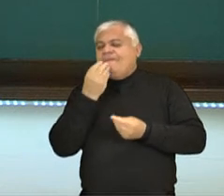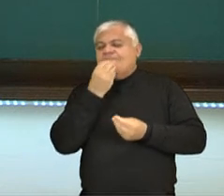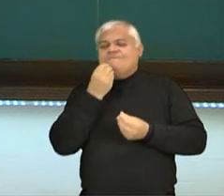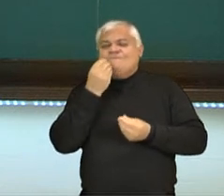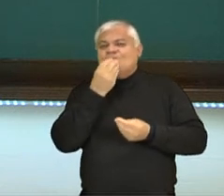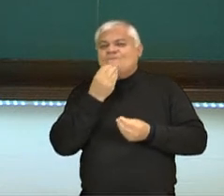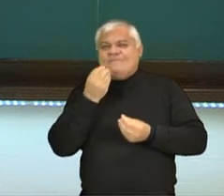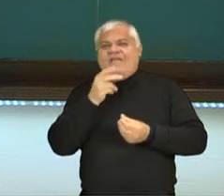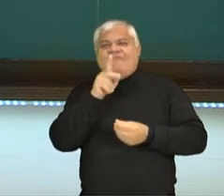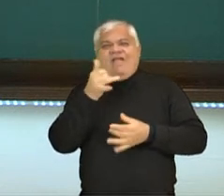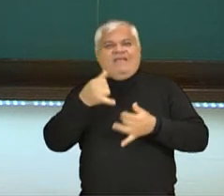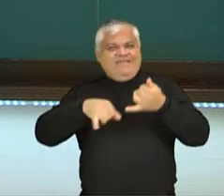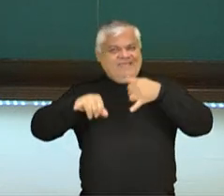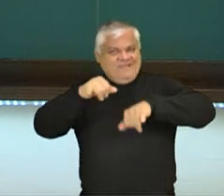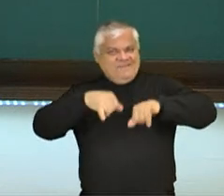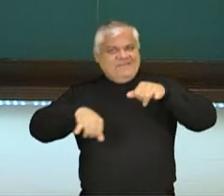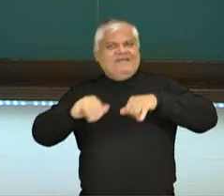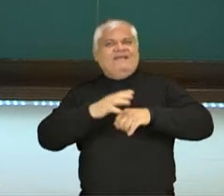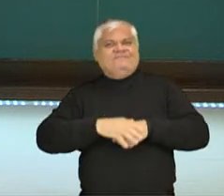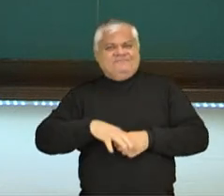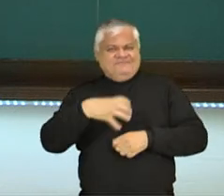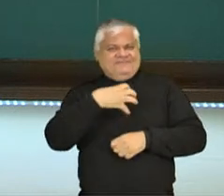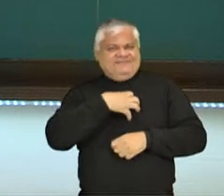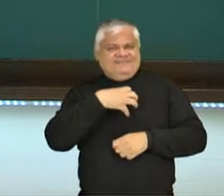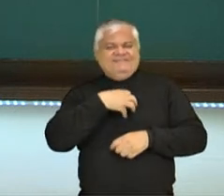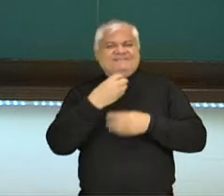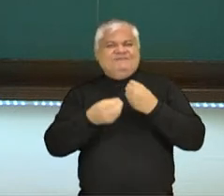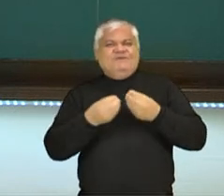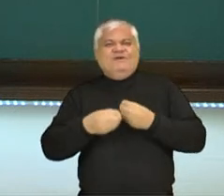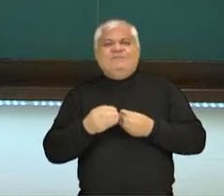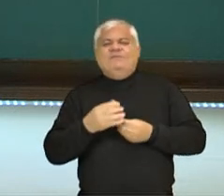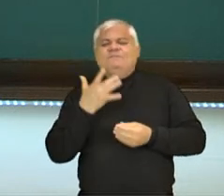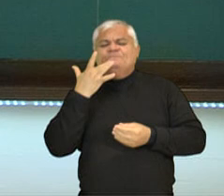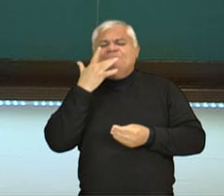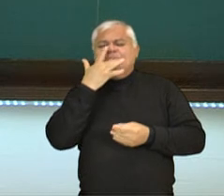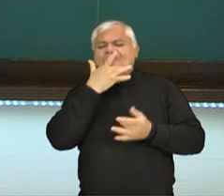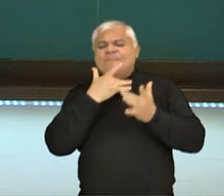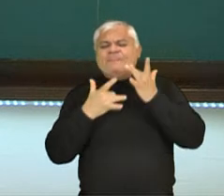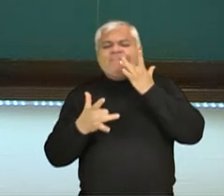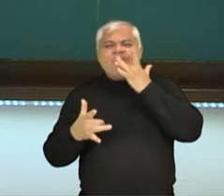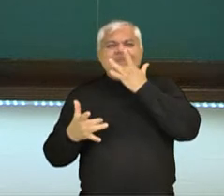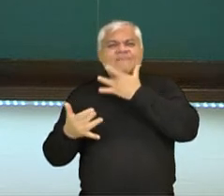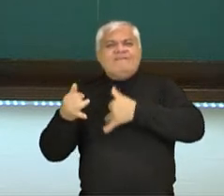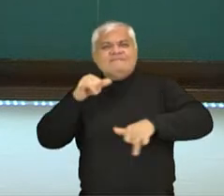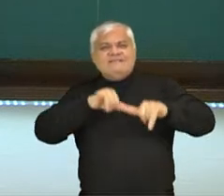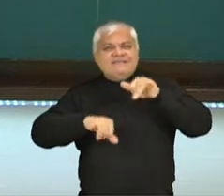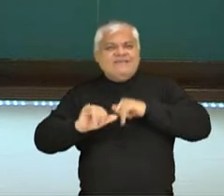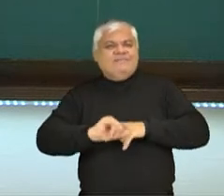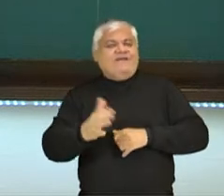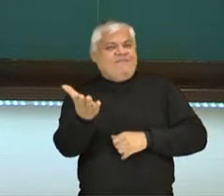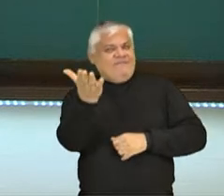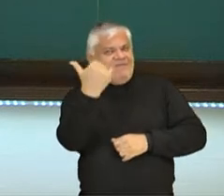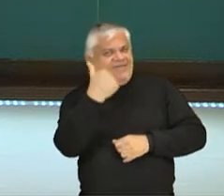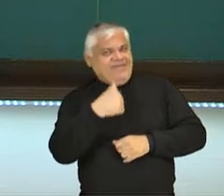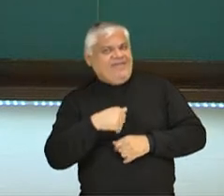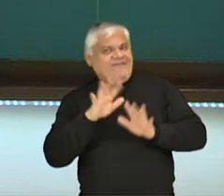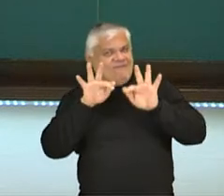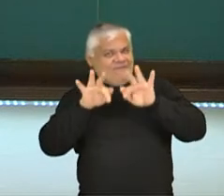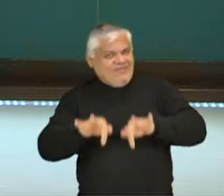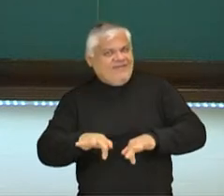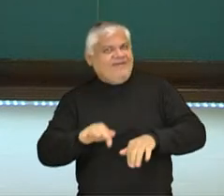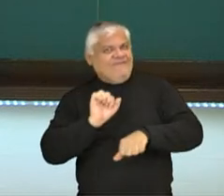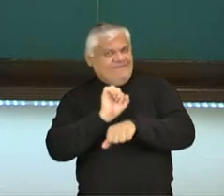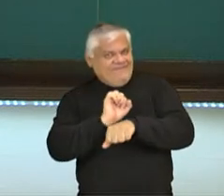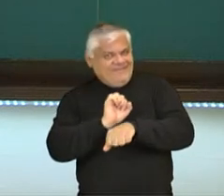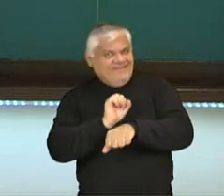degustar a química. Você vai sentir um pouquinho do sabor da química. Fique comigo até o final e você